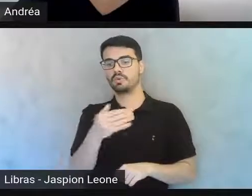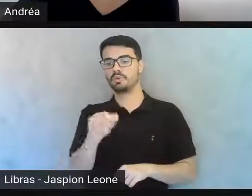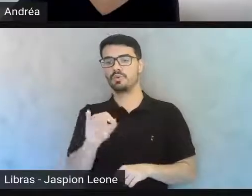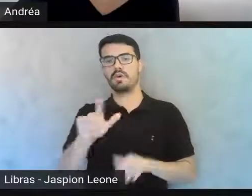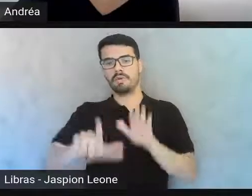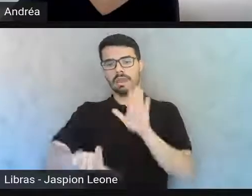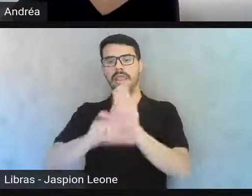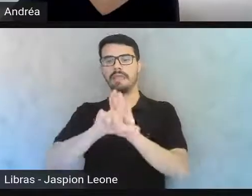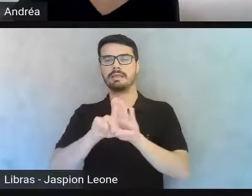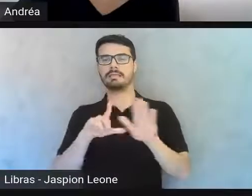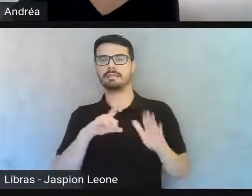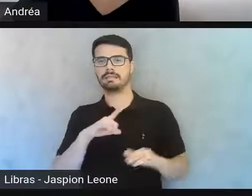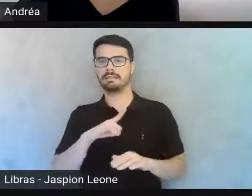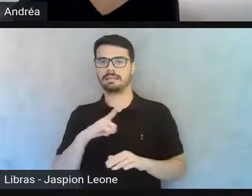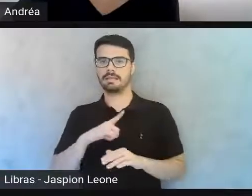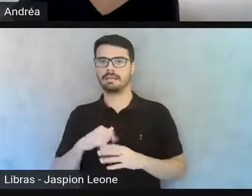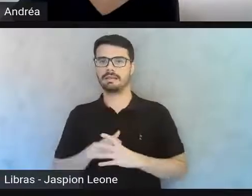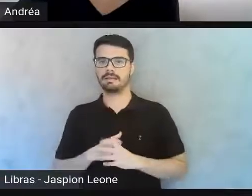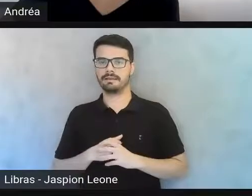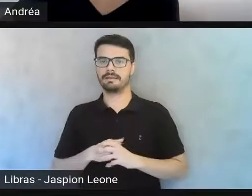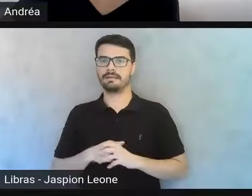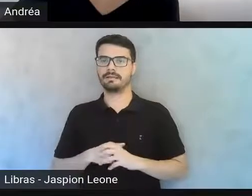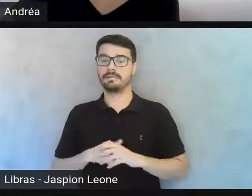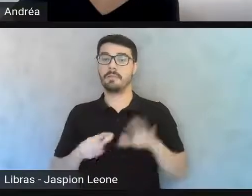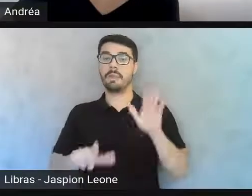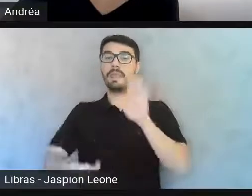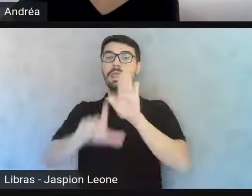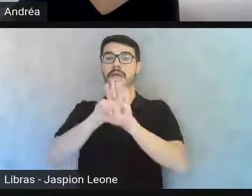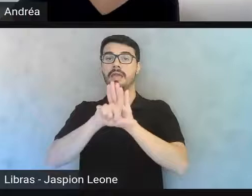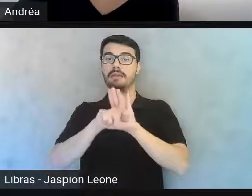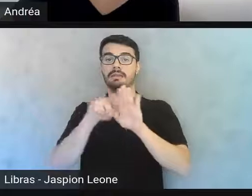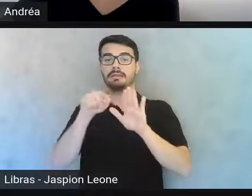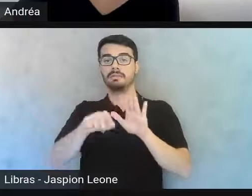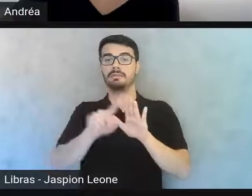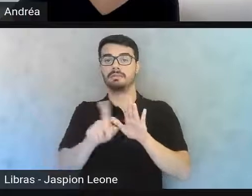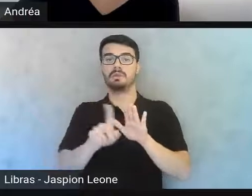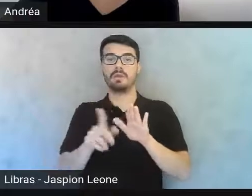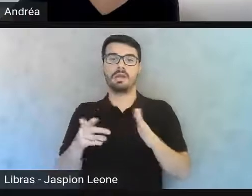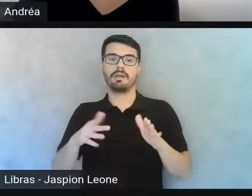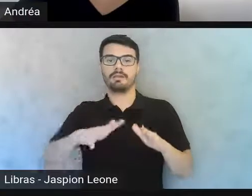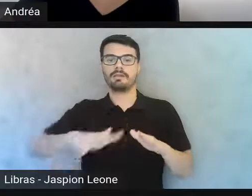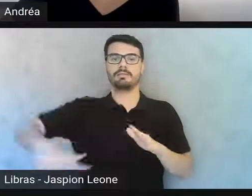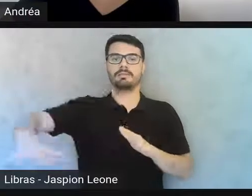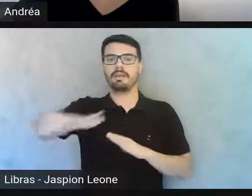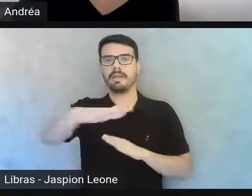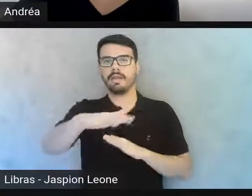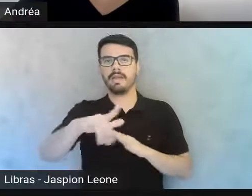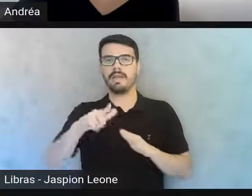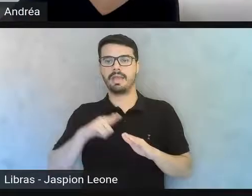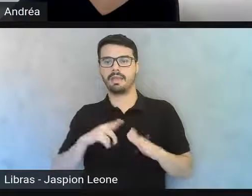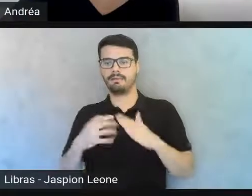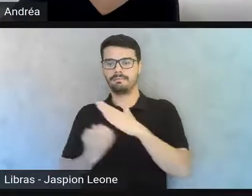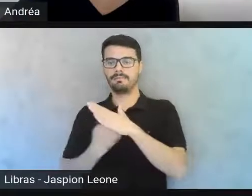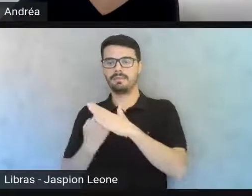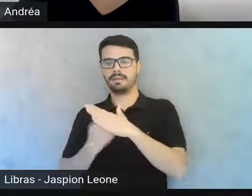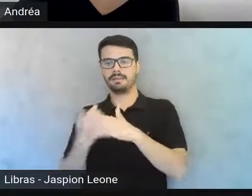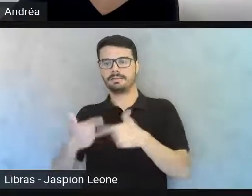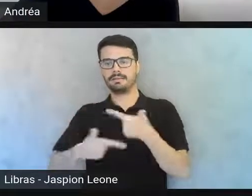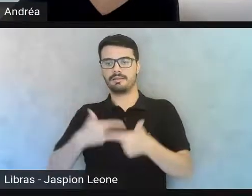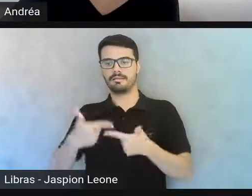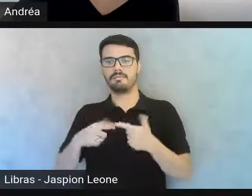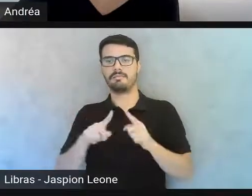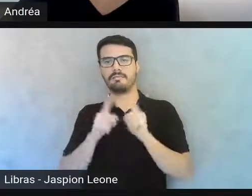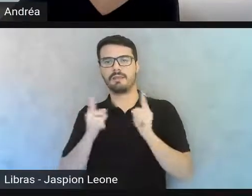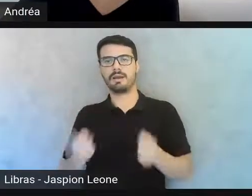legislação, a legislação não abrange o tomador de serviço. Hoje, a relação entre a empresa e o trabalhador, mas com